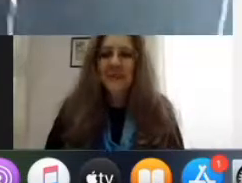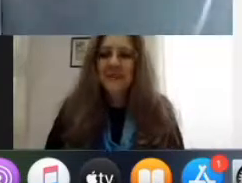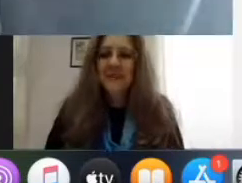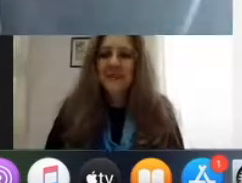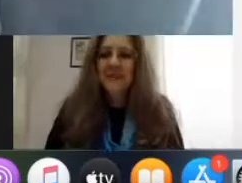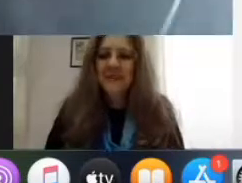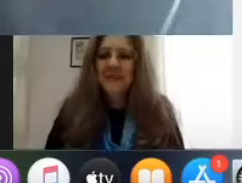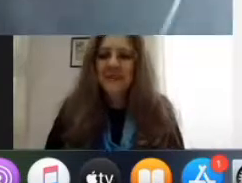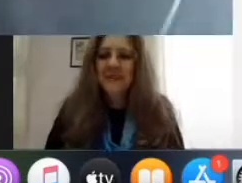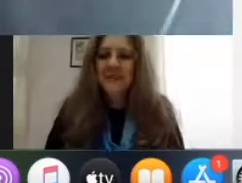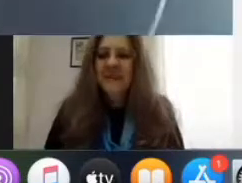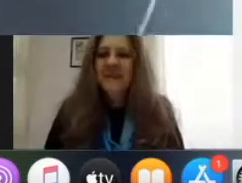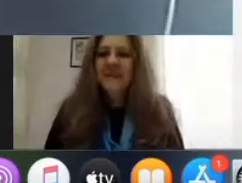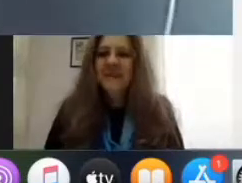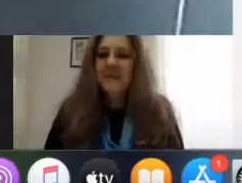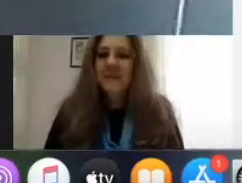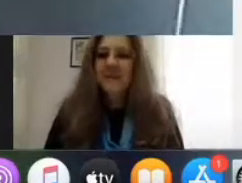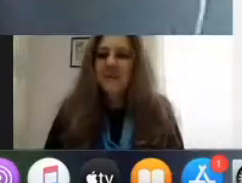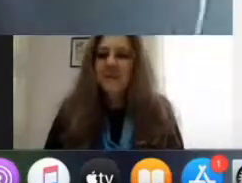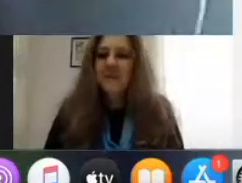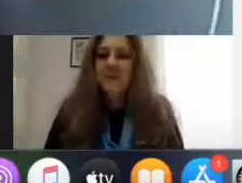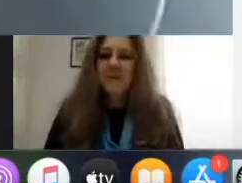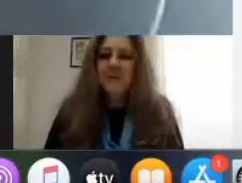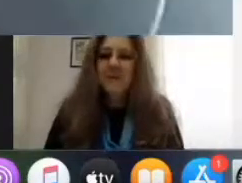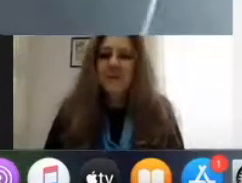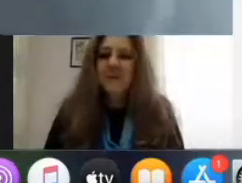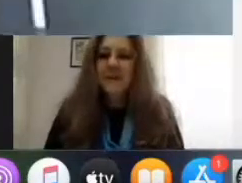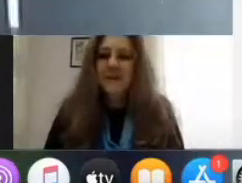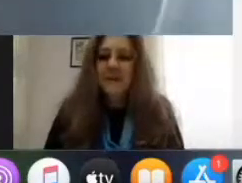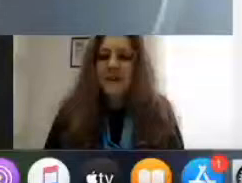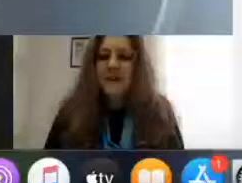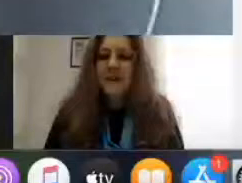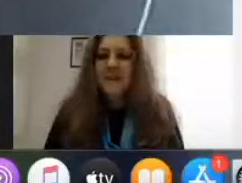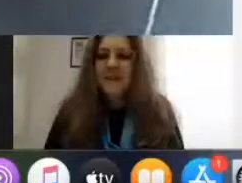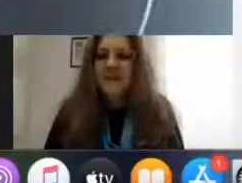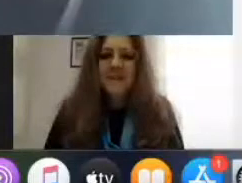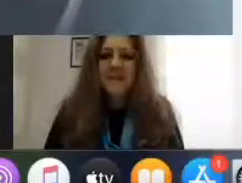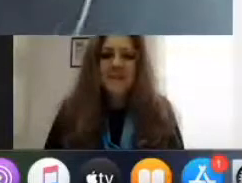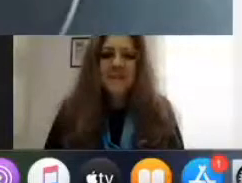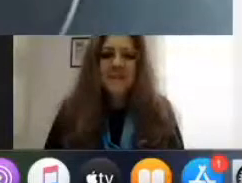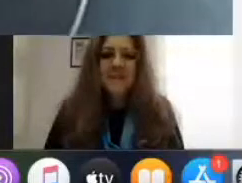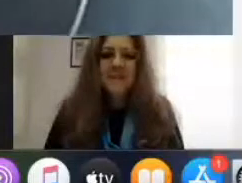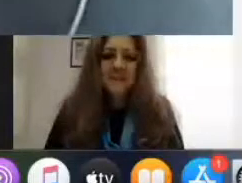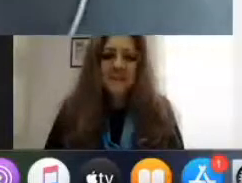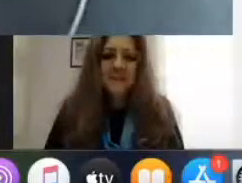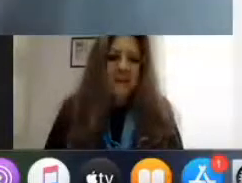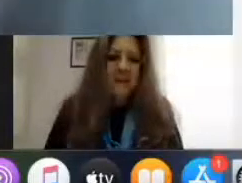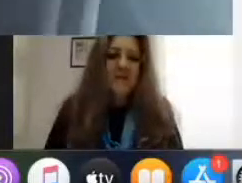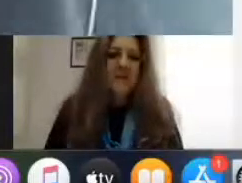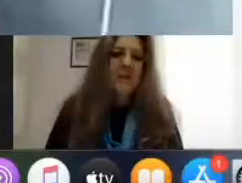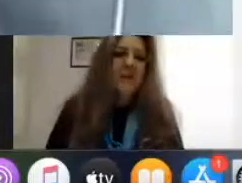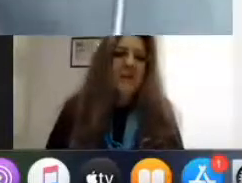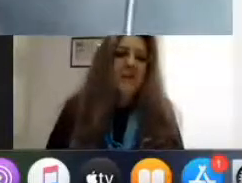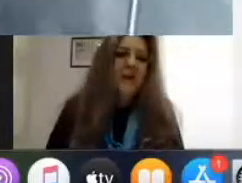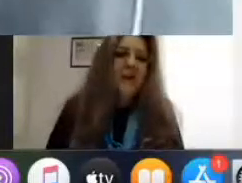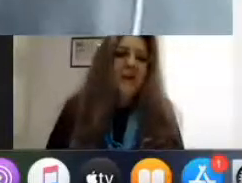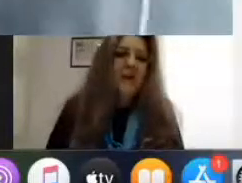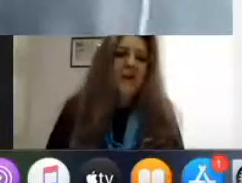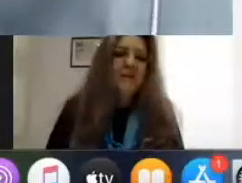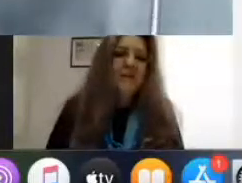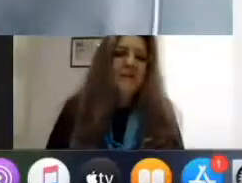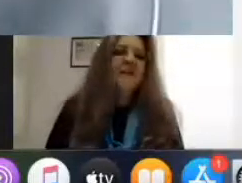de pós-graduação, tentando pensar junto e construir uma educação que tenha mais sentido para esse tempo, né? Eu vou